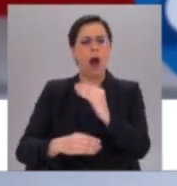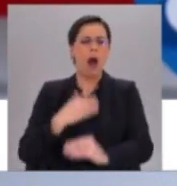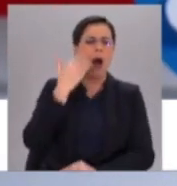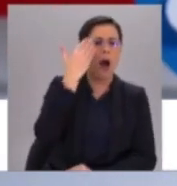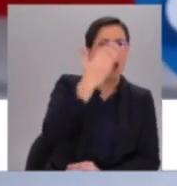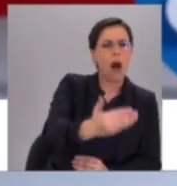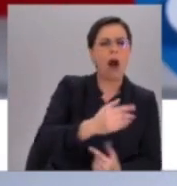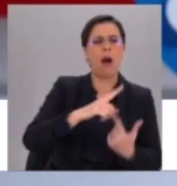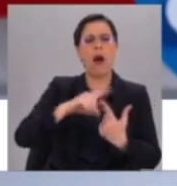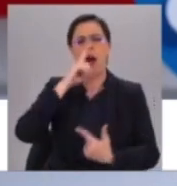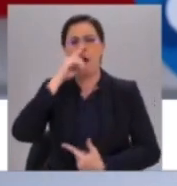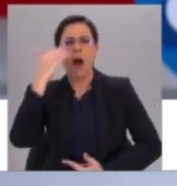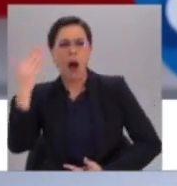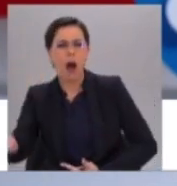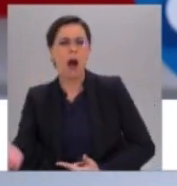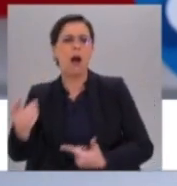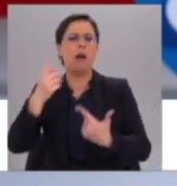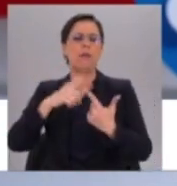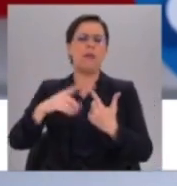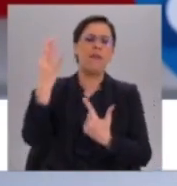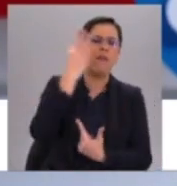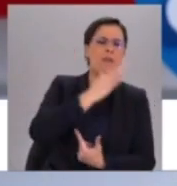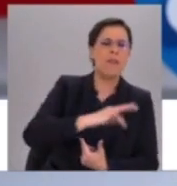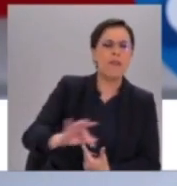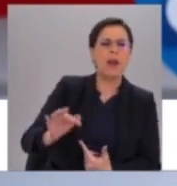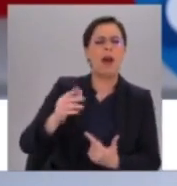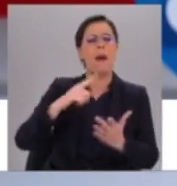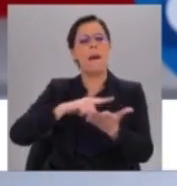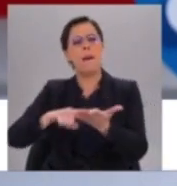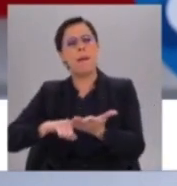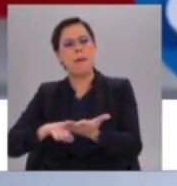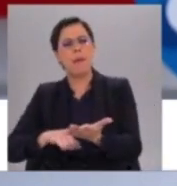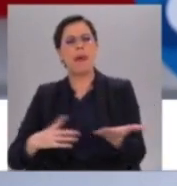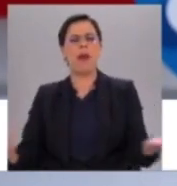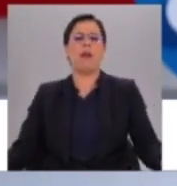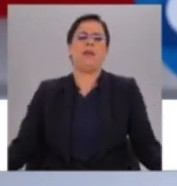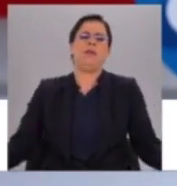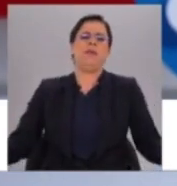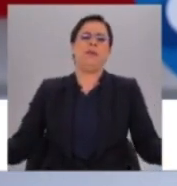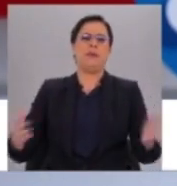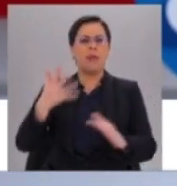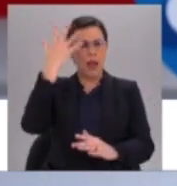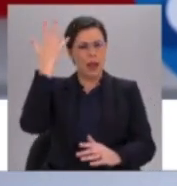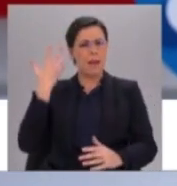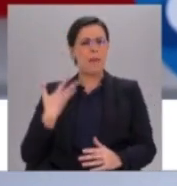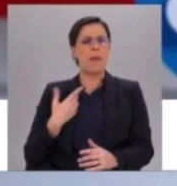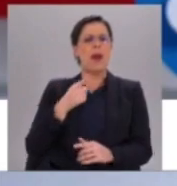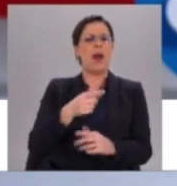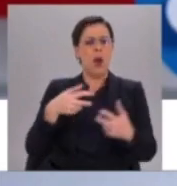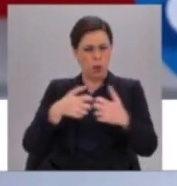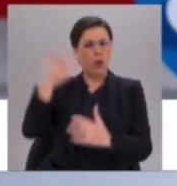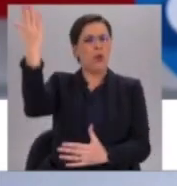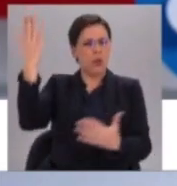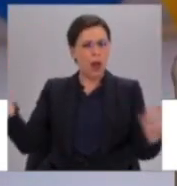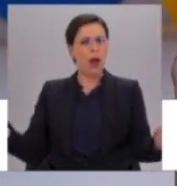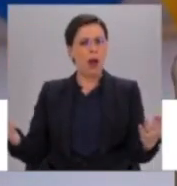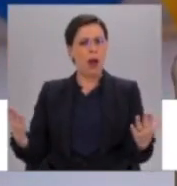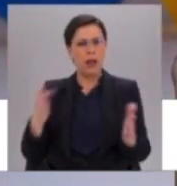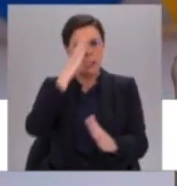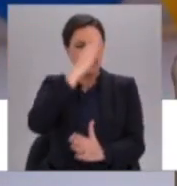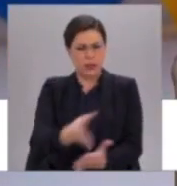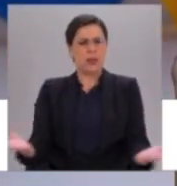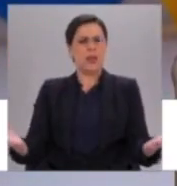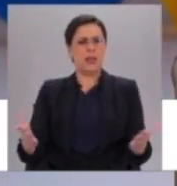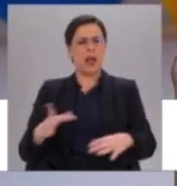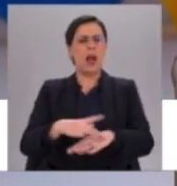Holanda existe na Alemanha existem França existe na Bélgica a Marisa quando está em Bruxelas a